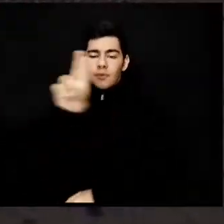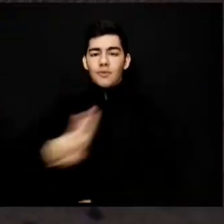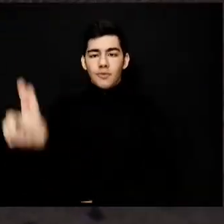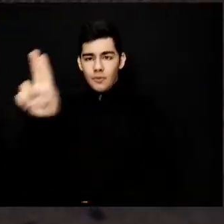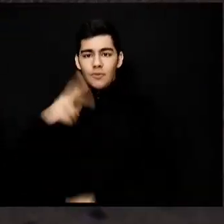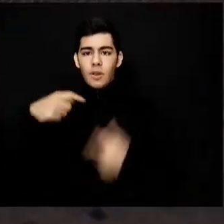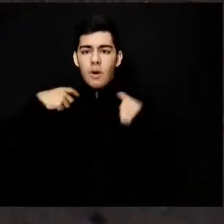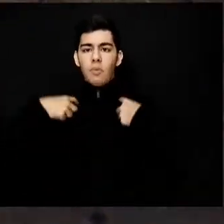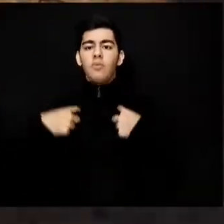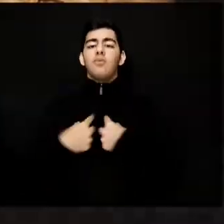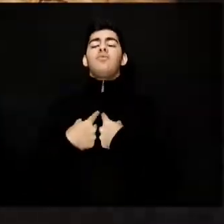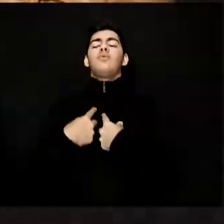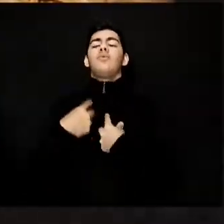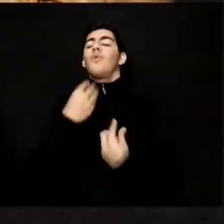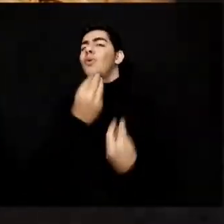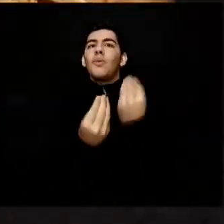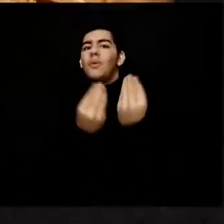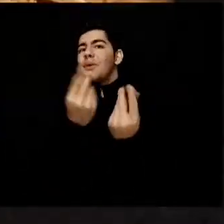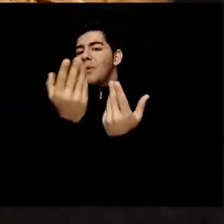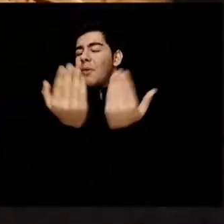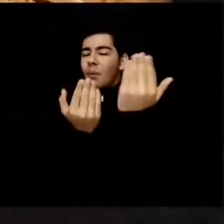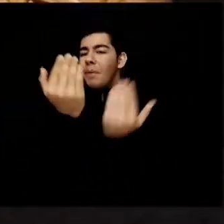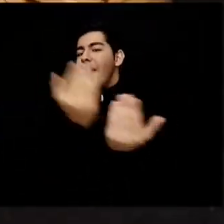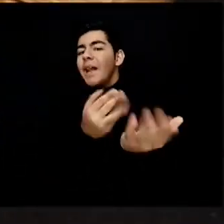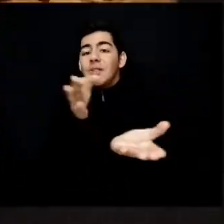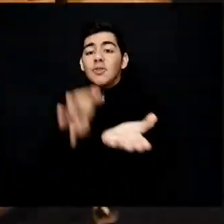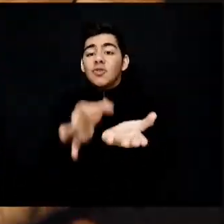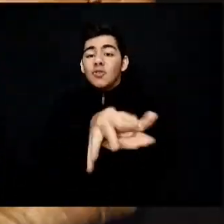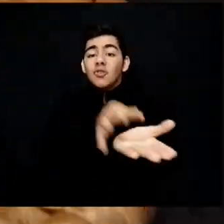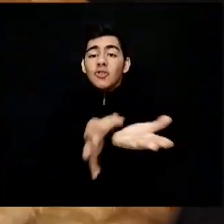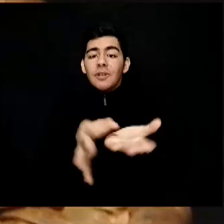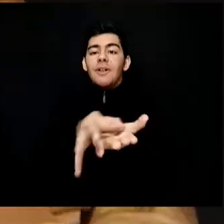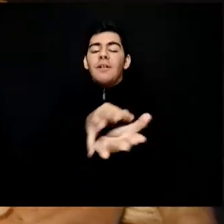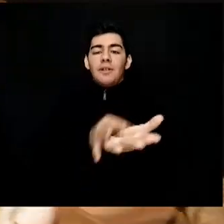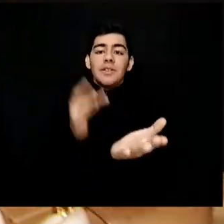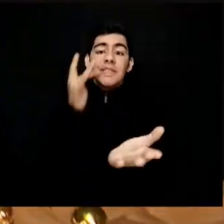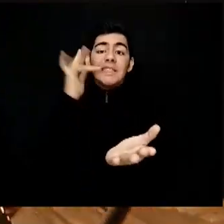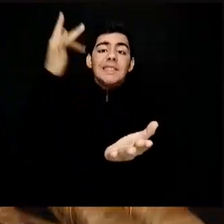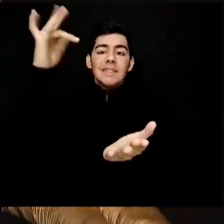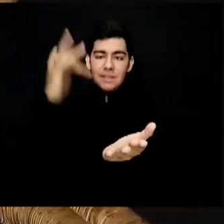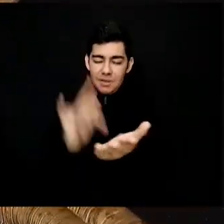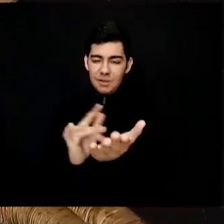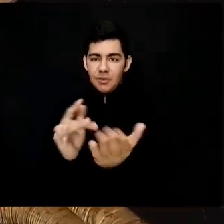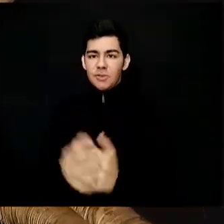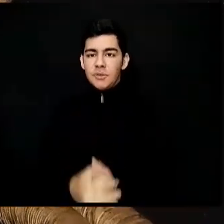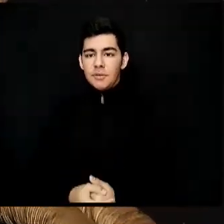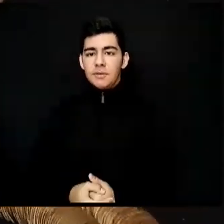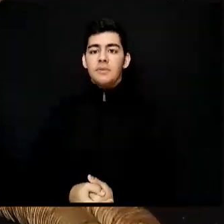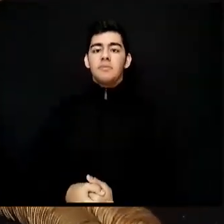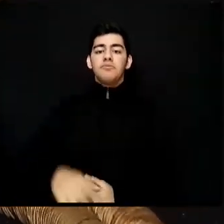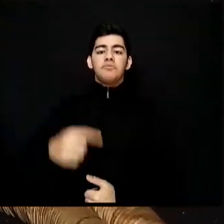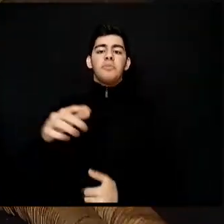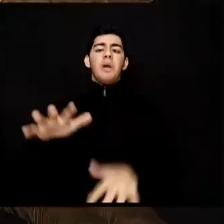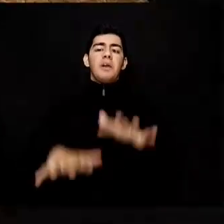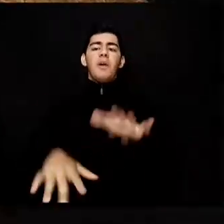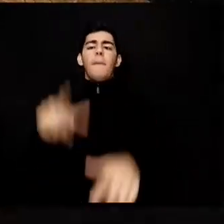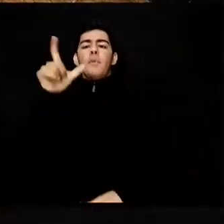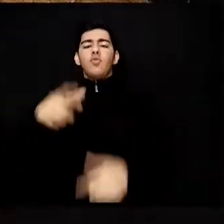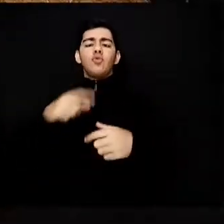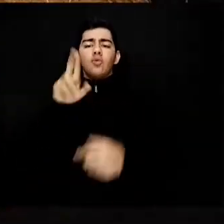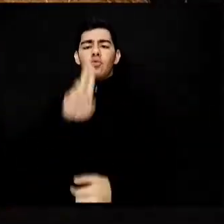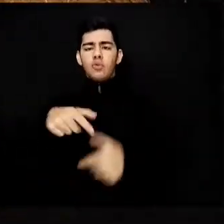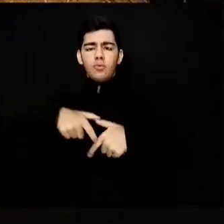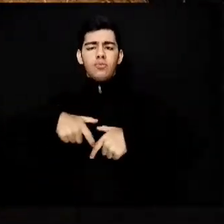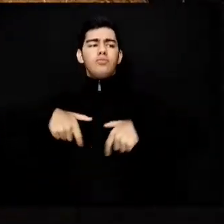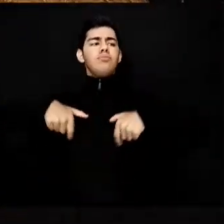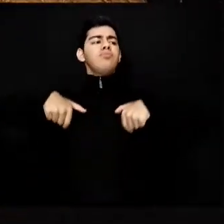carregar essa peça, utilizar essa peça, traz todo um enaltecimento de realeza, e é essa verdade que eu quero passar